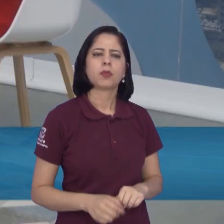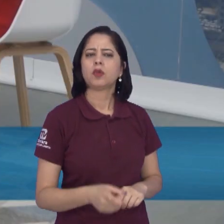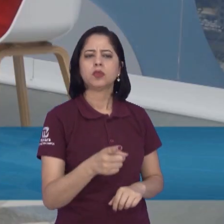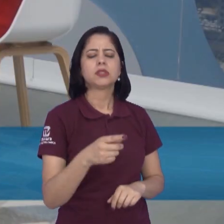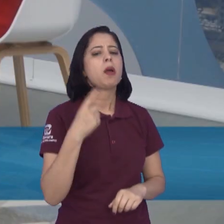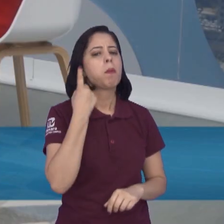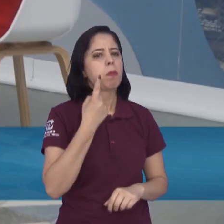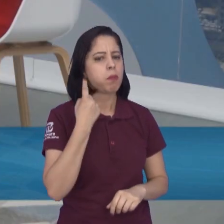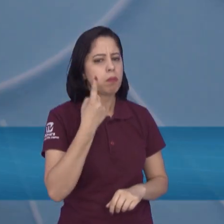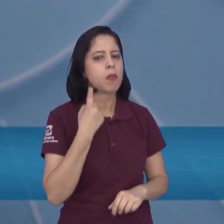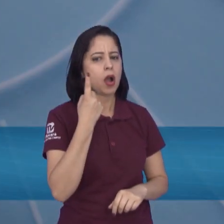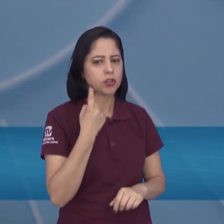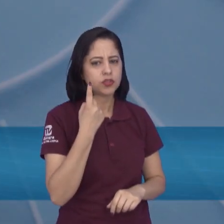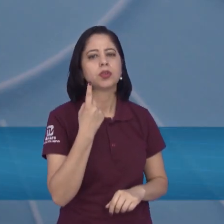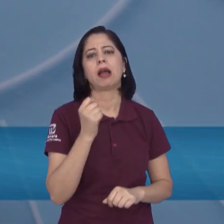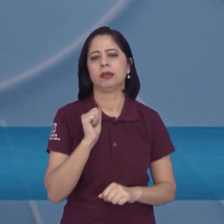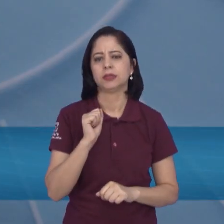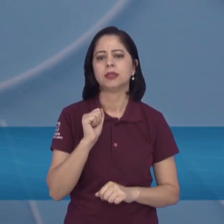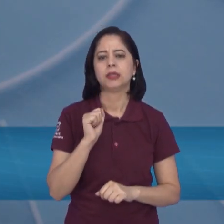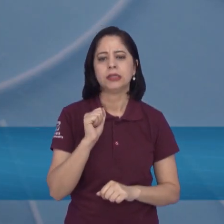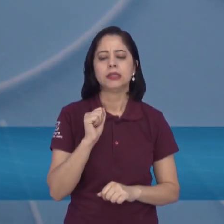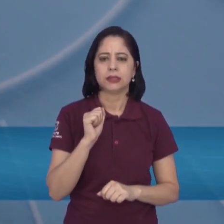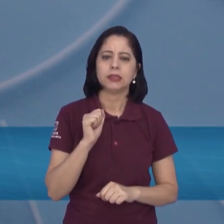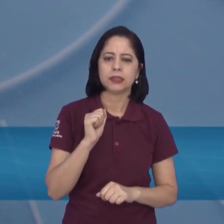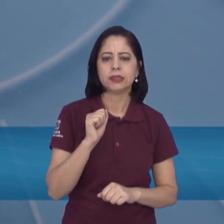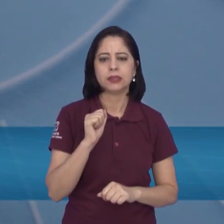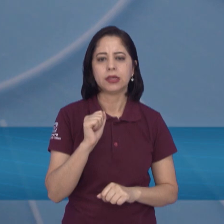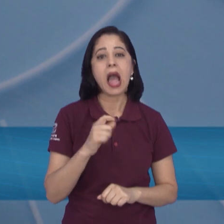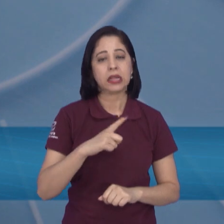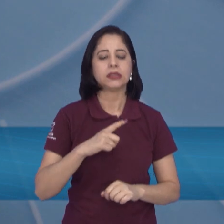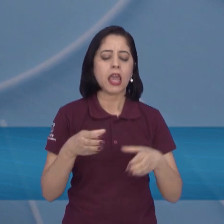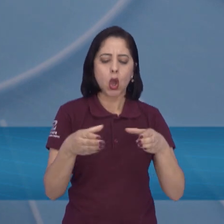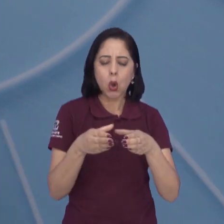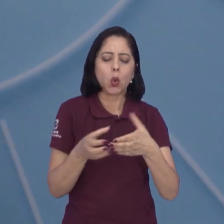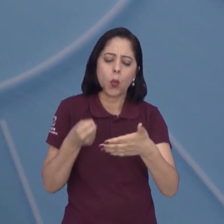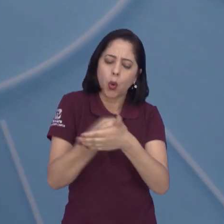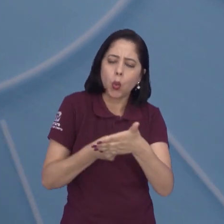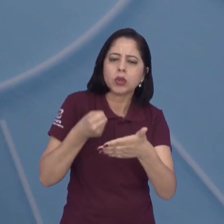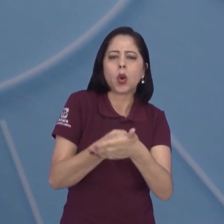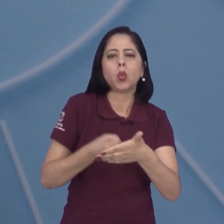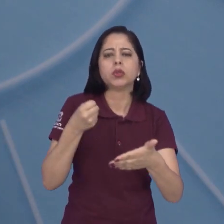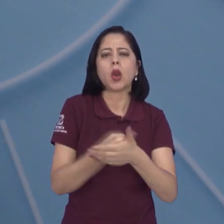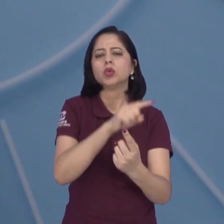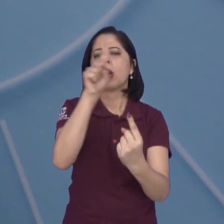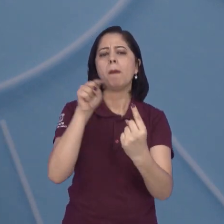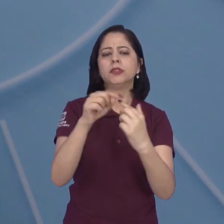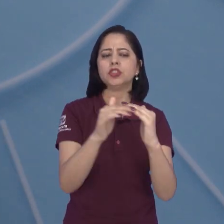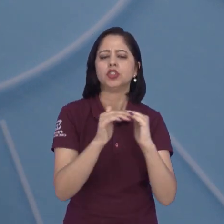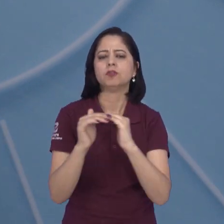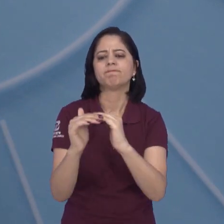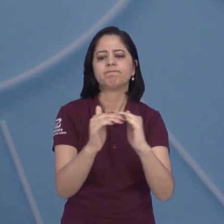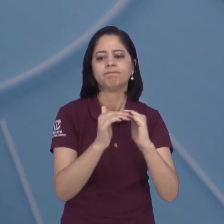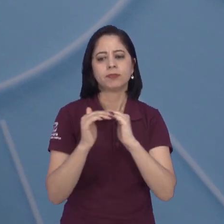também, a gente tem muitas frentes, né, que lutam por essa equidade, né, resistindo,